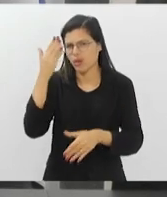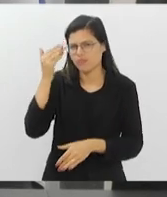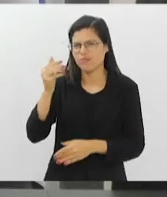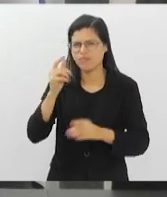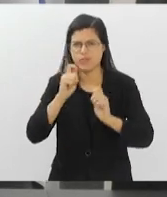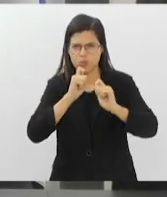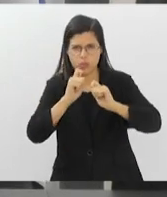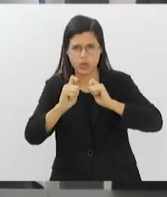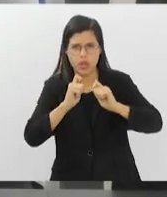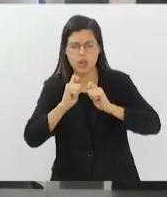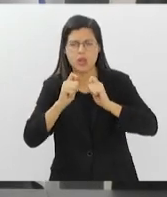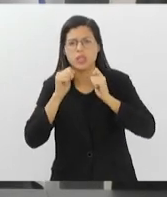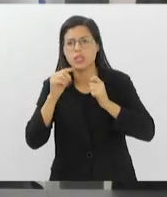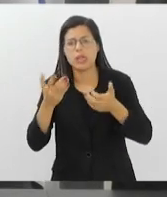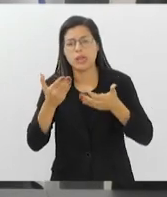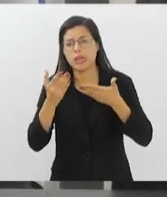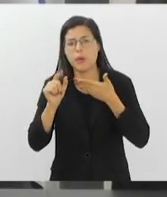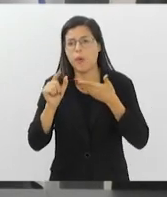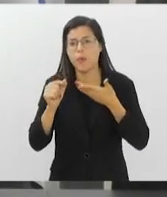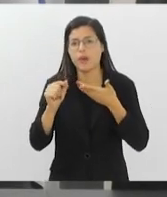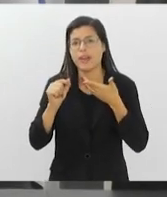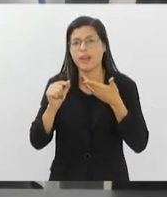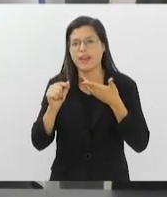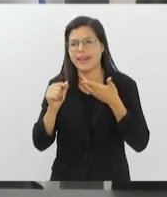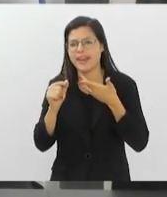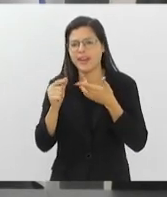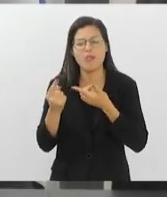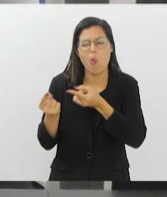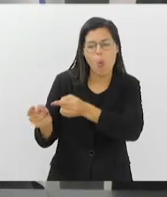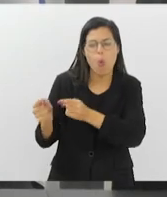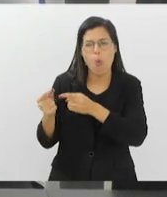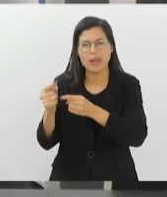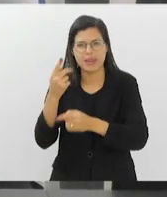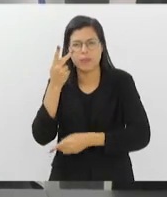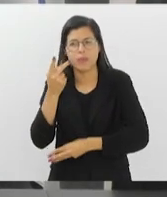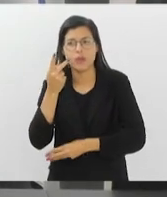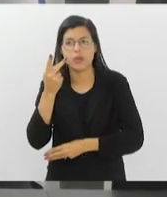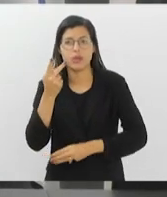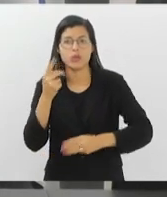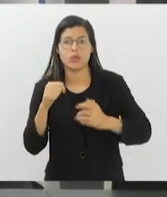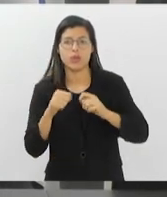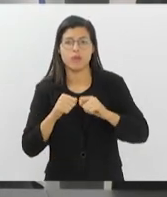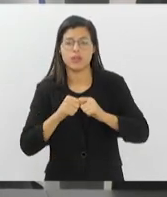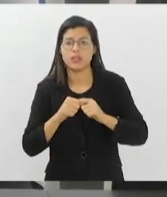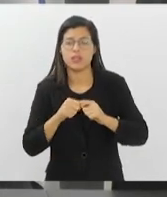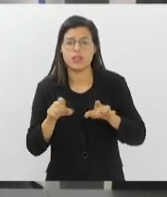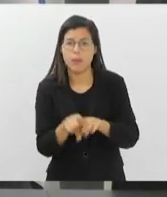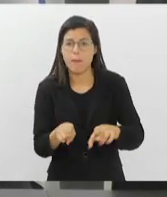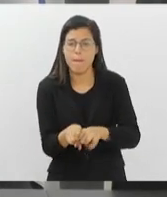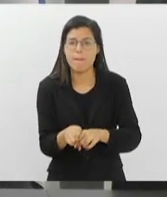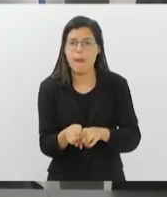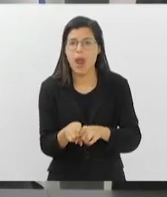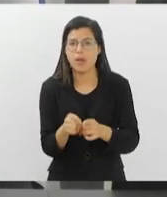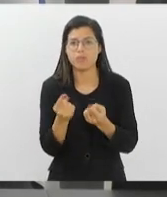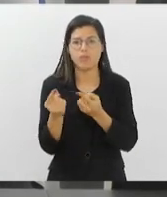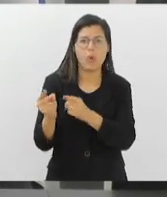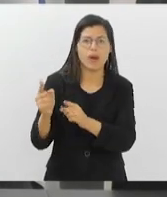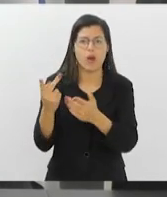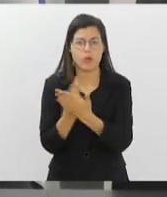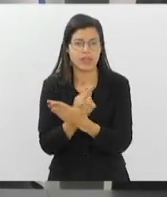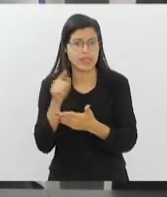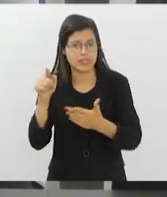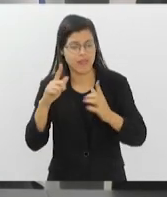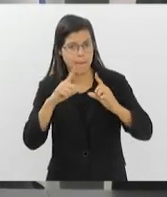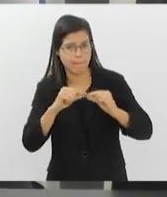o parlamento o tempo inteiro, é querer fazer um contraponto ao que acontece em Brasília, que tem acontecido em relação